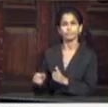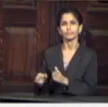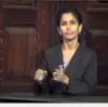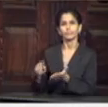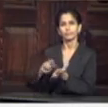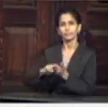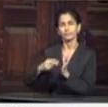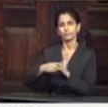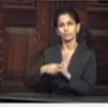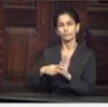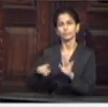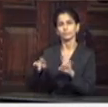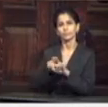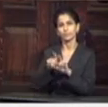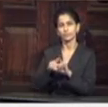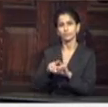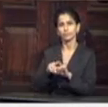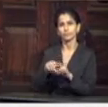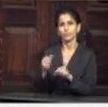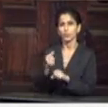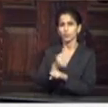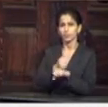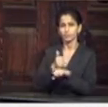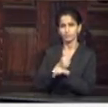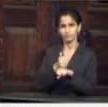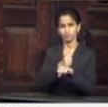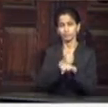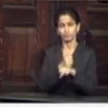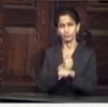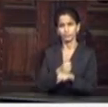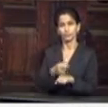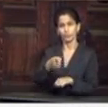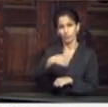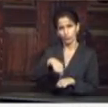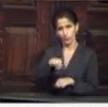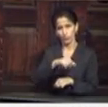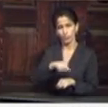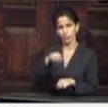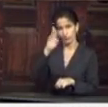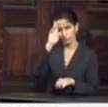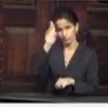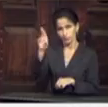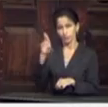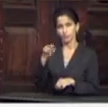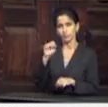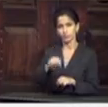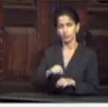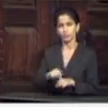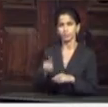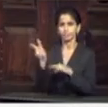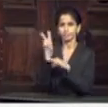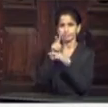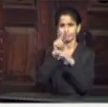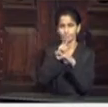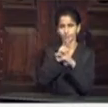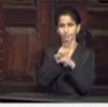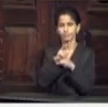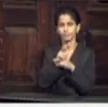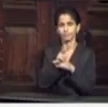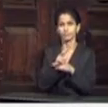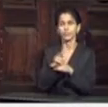sindical quanto a nível associativo. Então, nosso papel aqui é garantir que